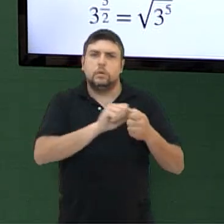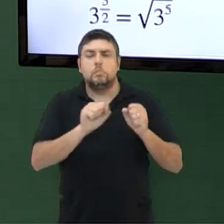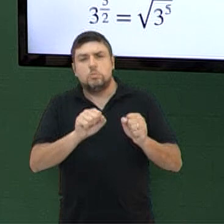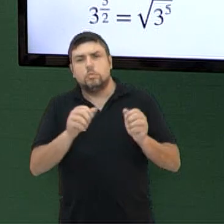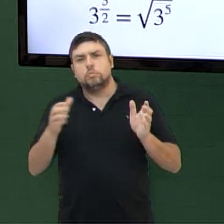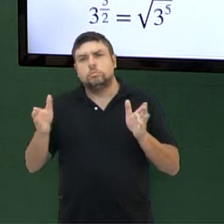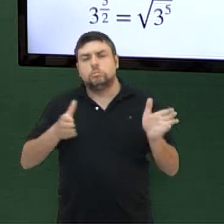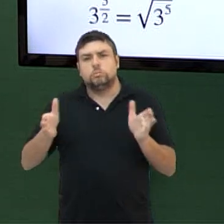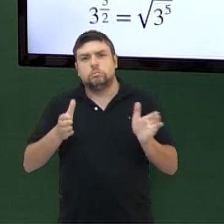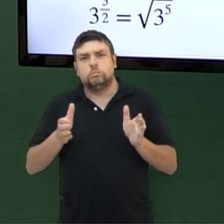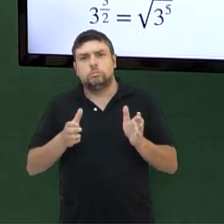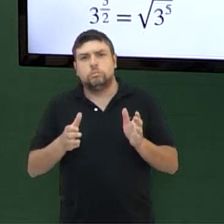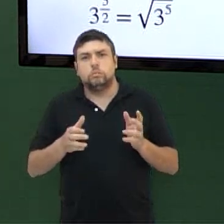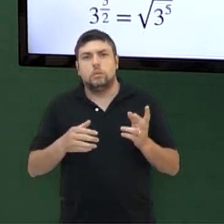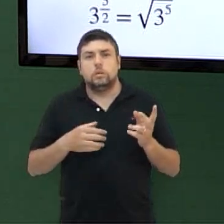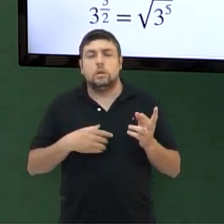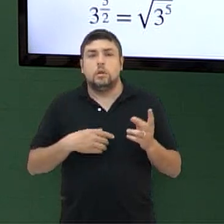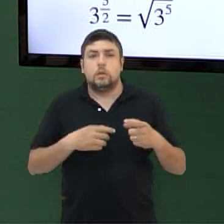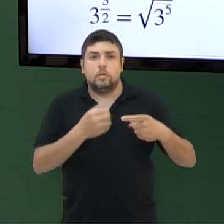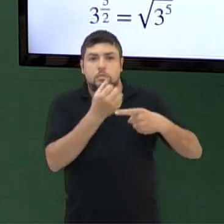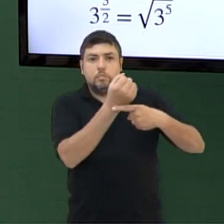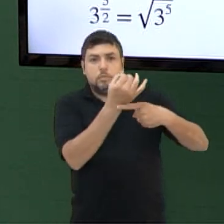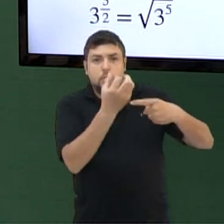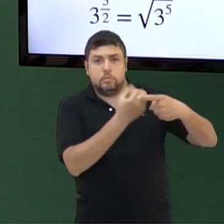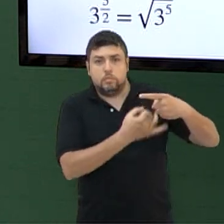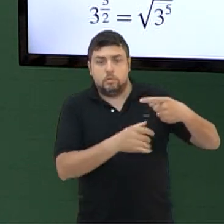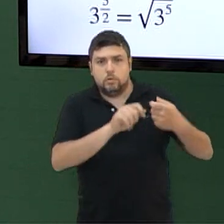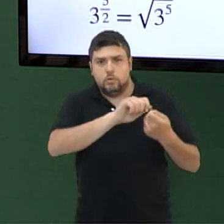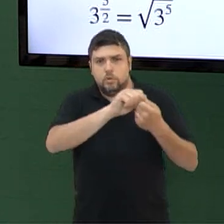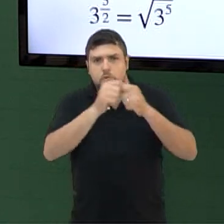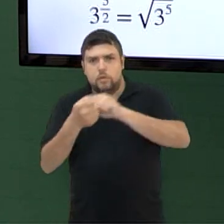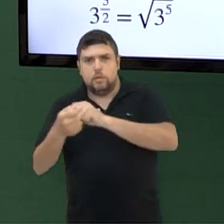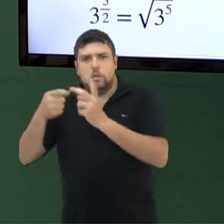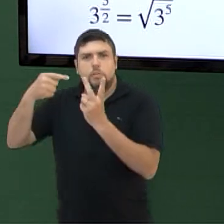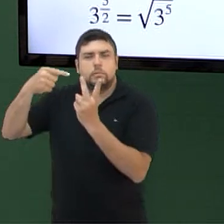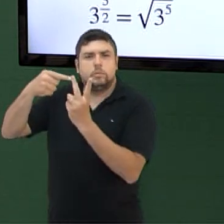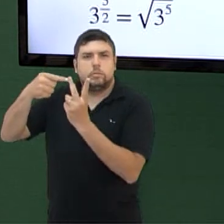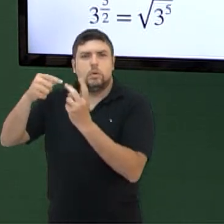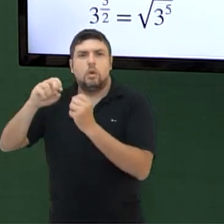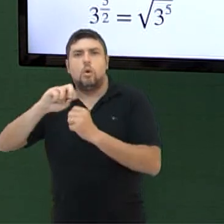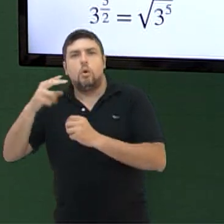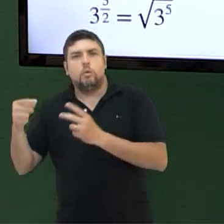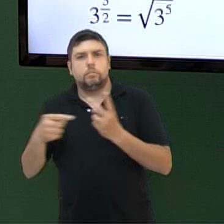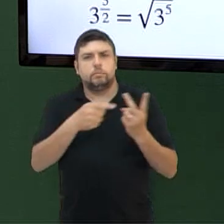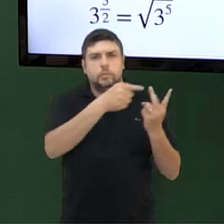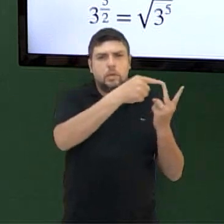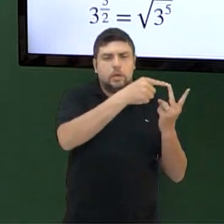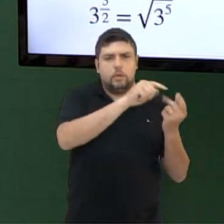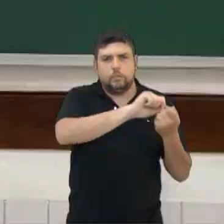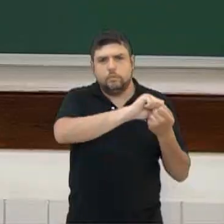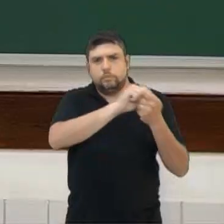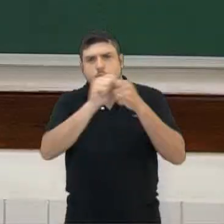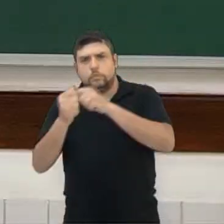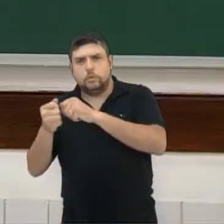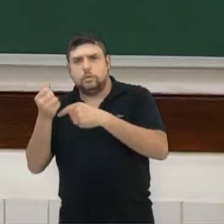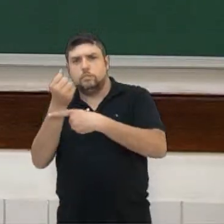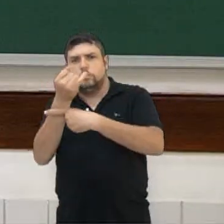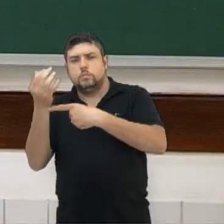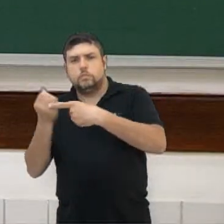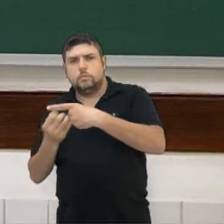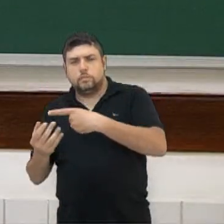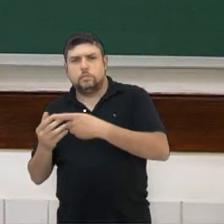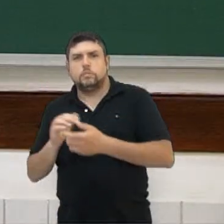e transformar em uma potência, como eu posso pegar uma potência e transformar em uma raiz. Tanto faz, tá? De um jeito ou de outro, dá no